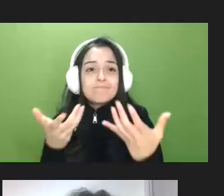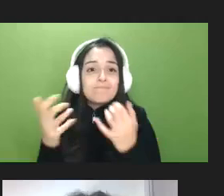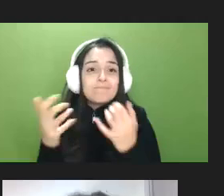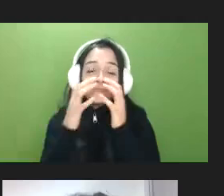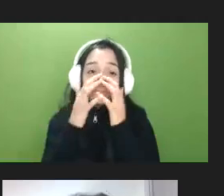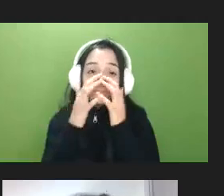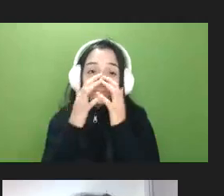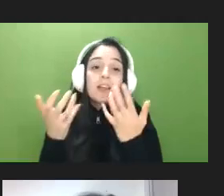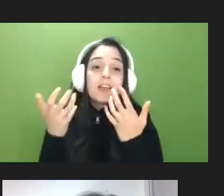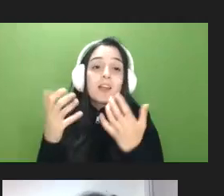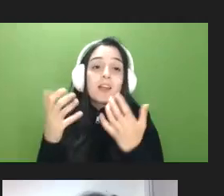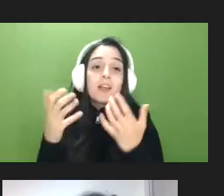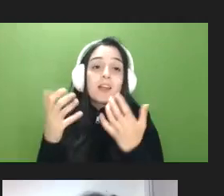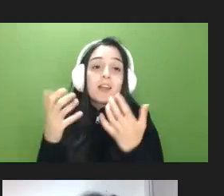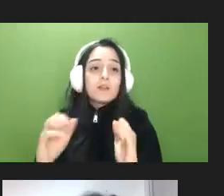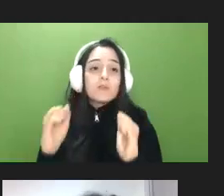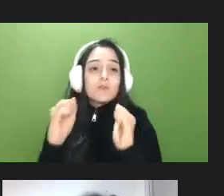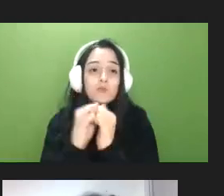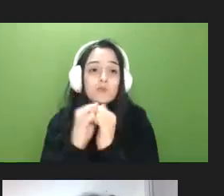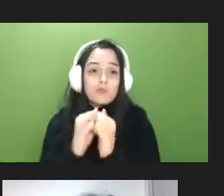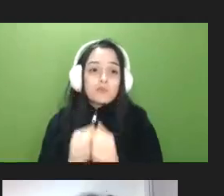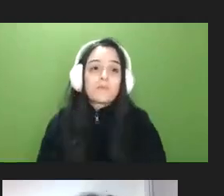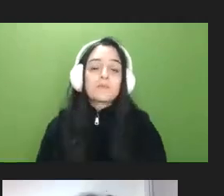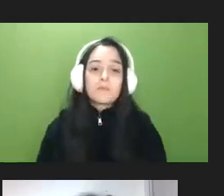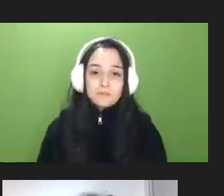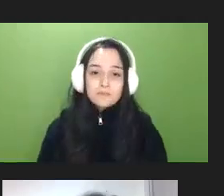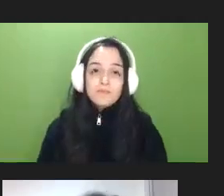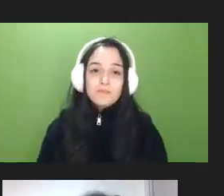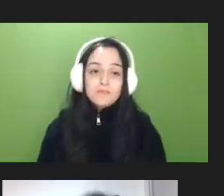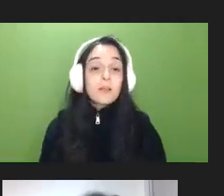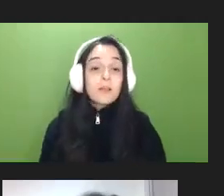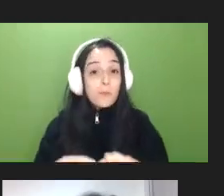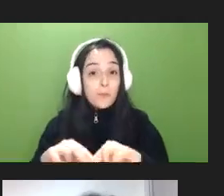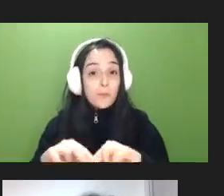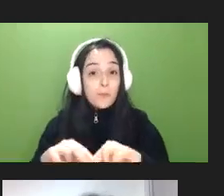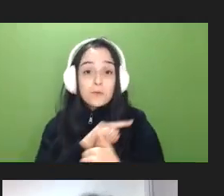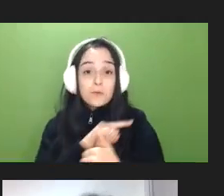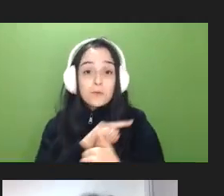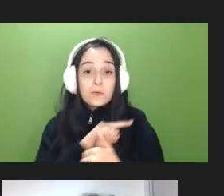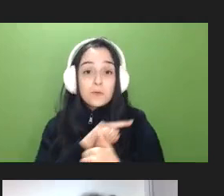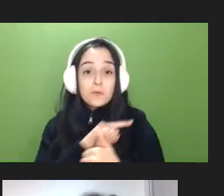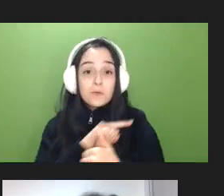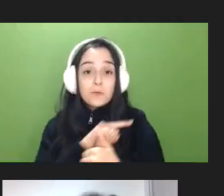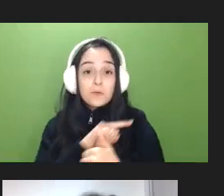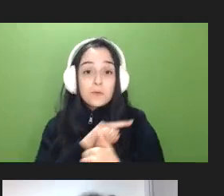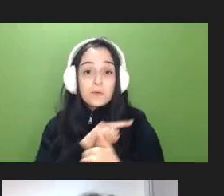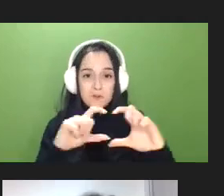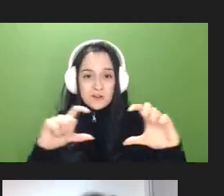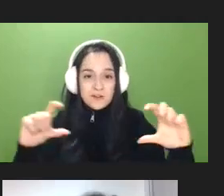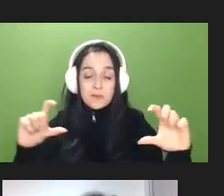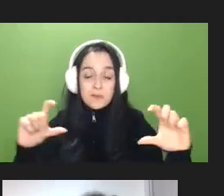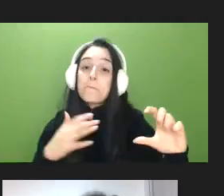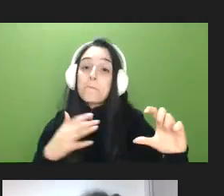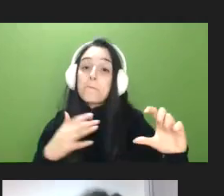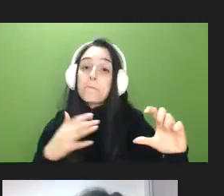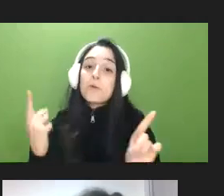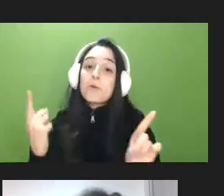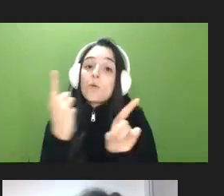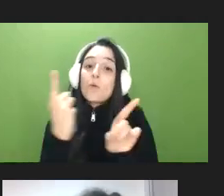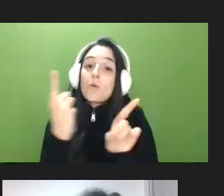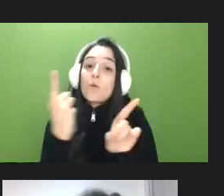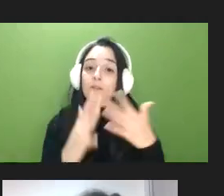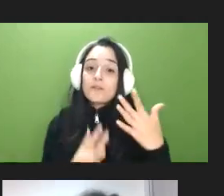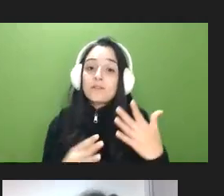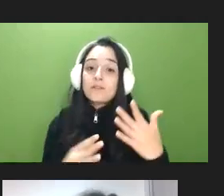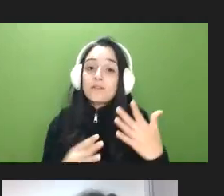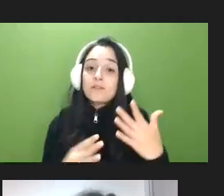comunicando. Então, por isso que o primeiro item que eu coloquei nesse slide é que o meu encontro com a Libra se deu por meio de uma necessidade de vínculo,